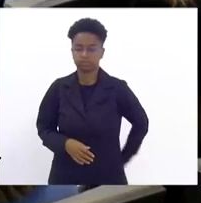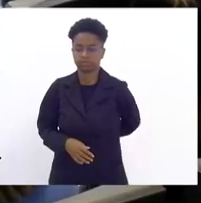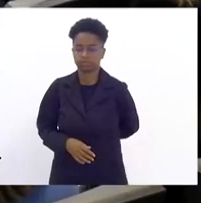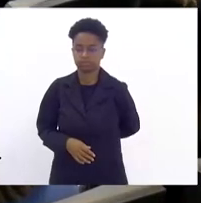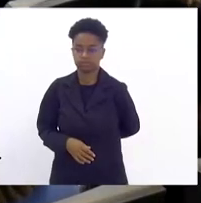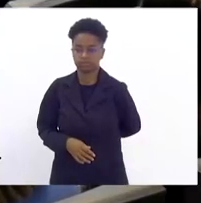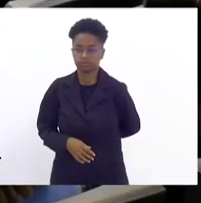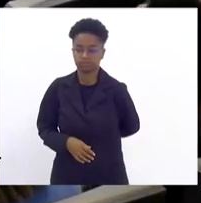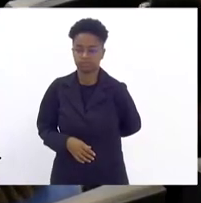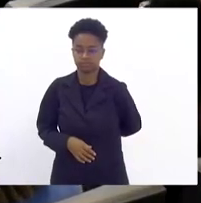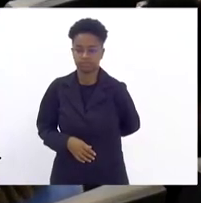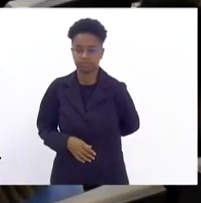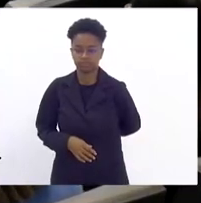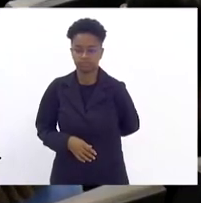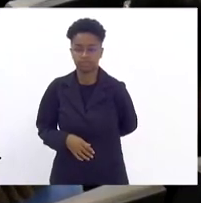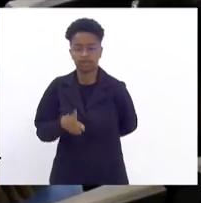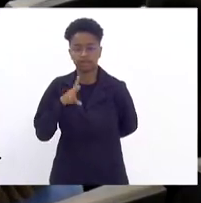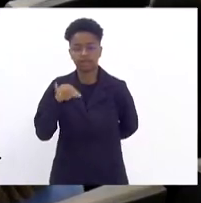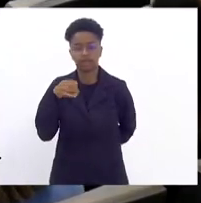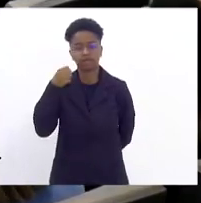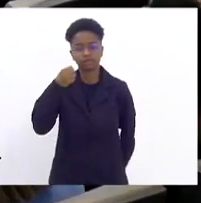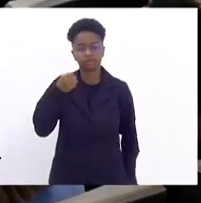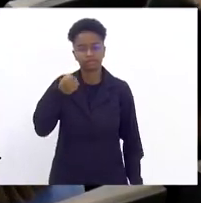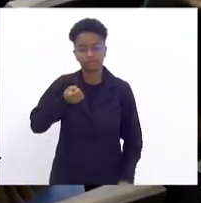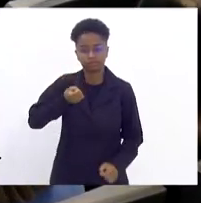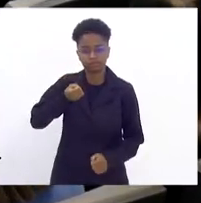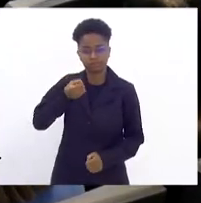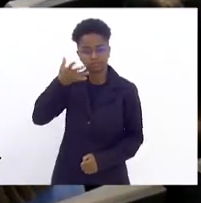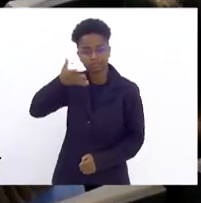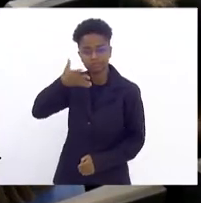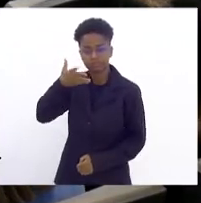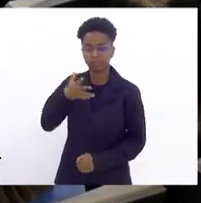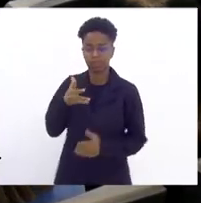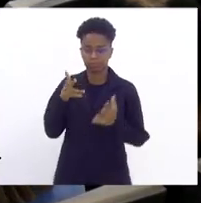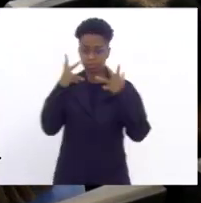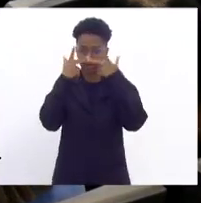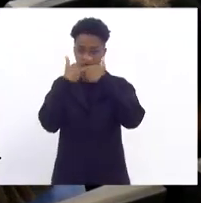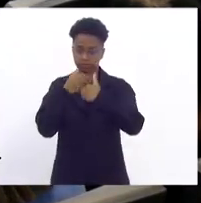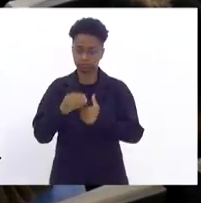para um testemunho muito bonito